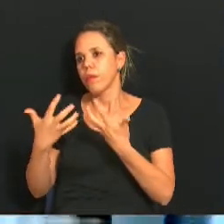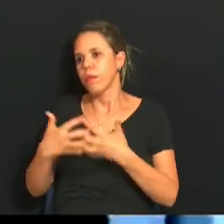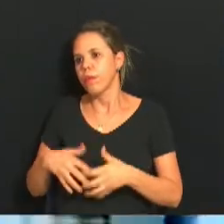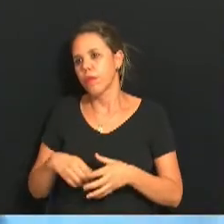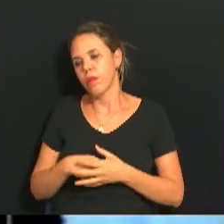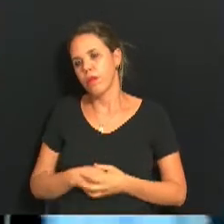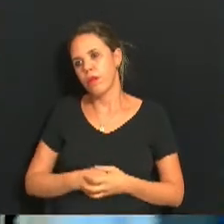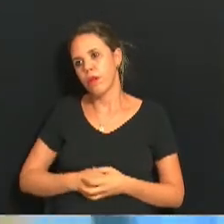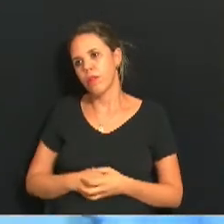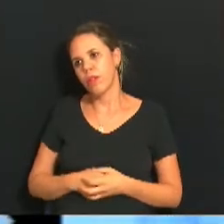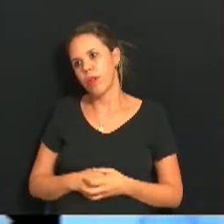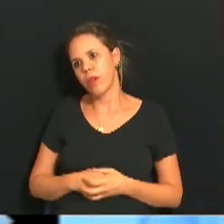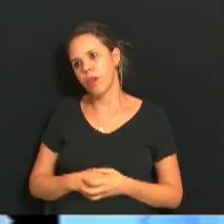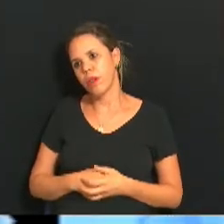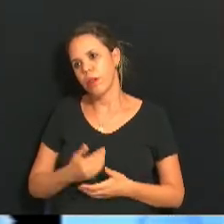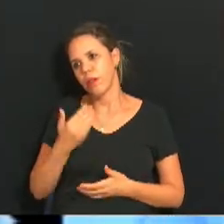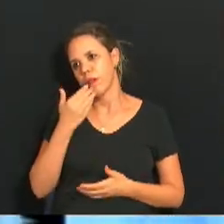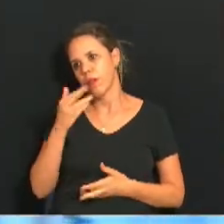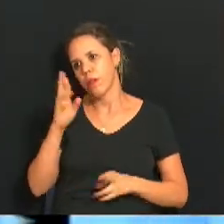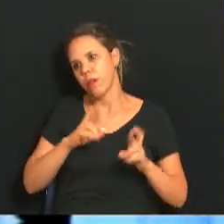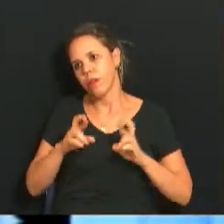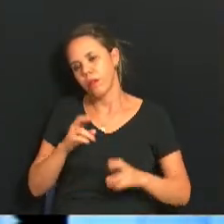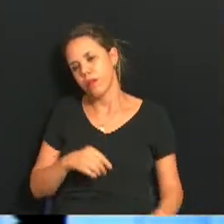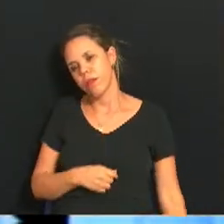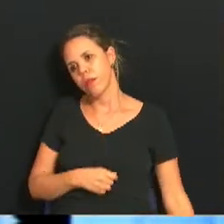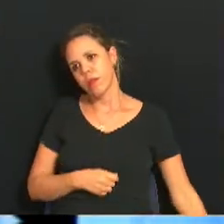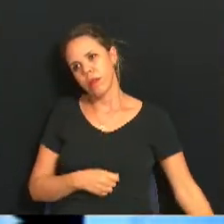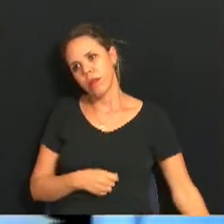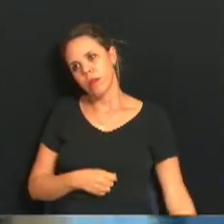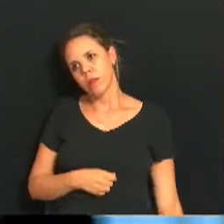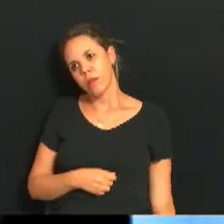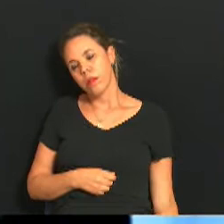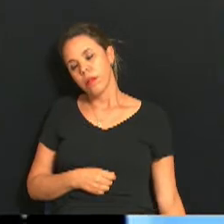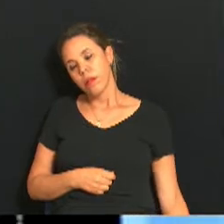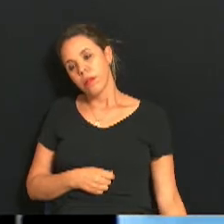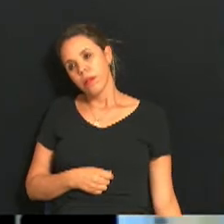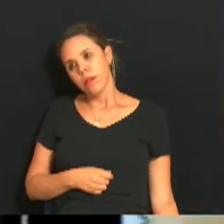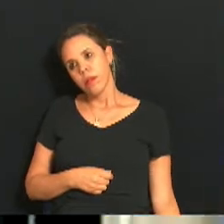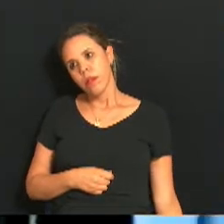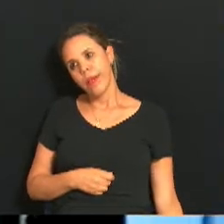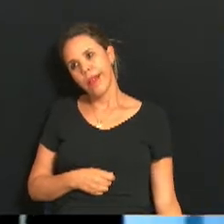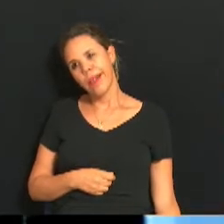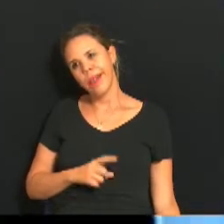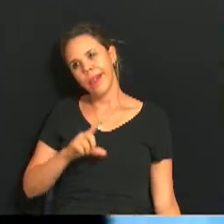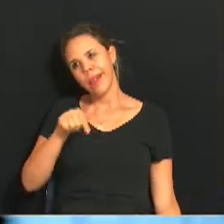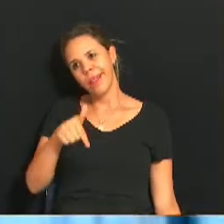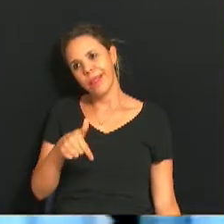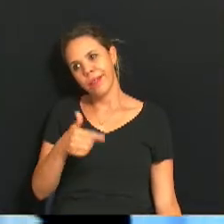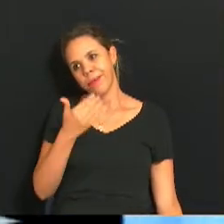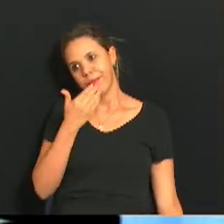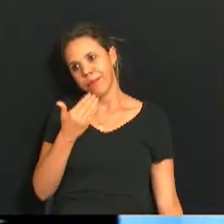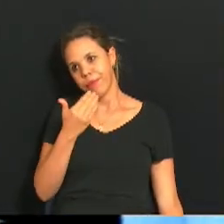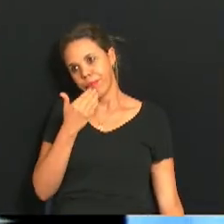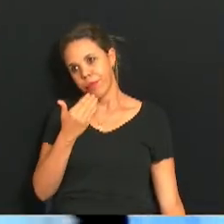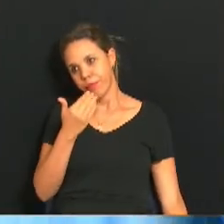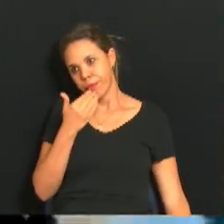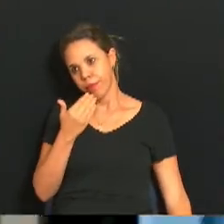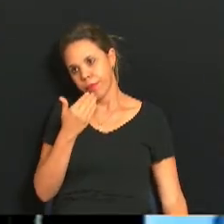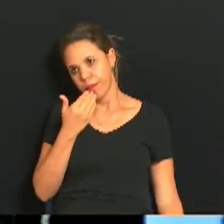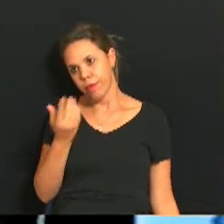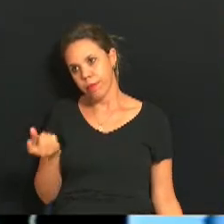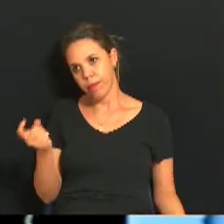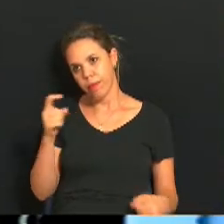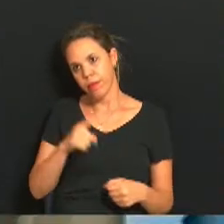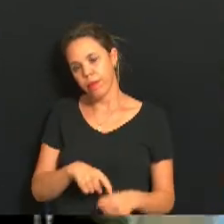a o pedido de análise por parte dele e aí depois eu peço que a palavra seja já